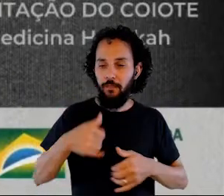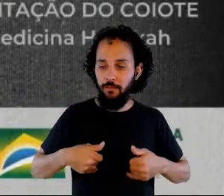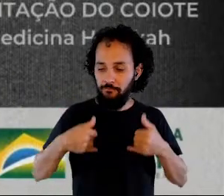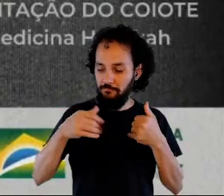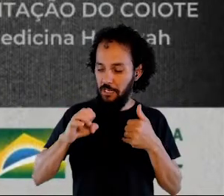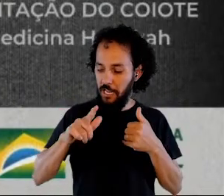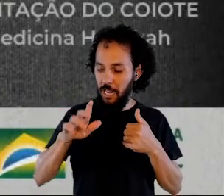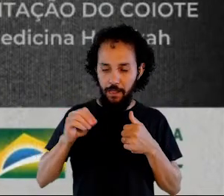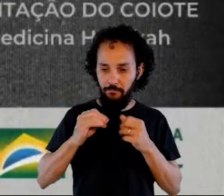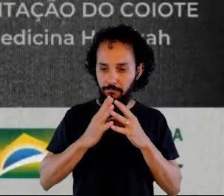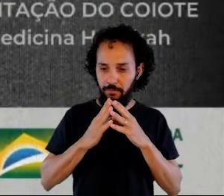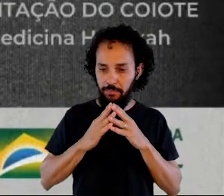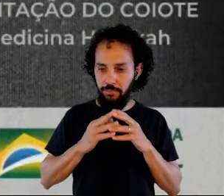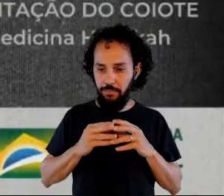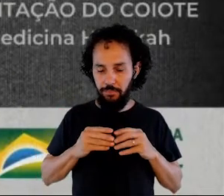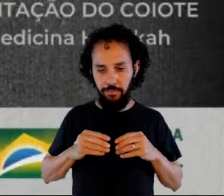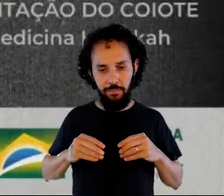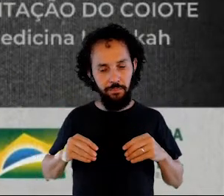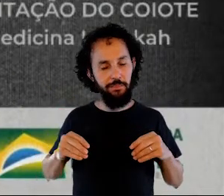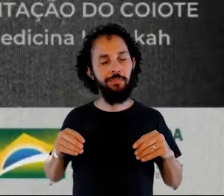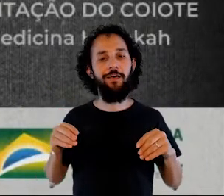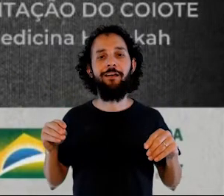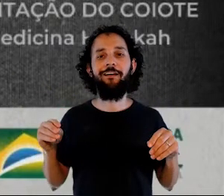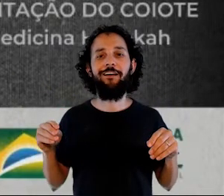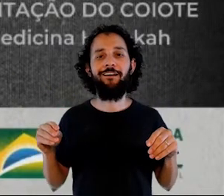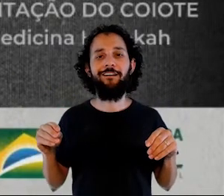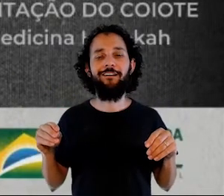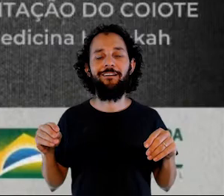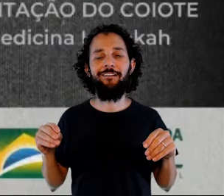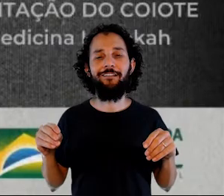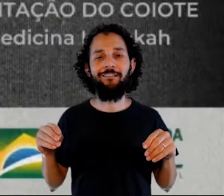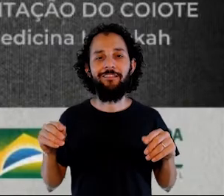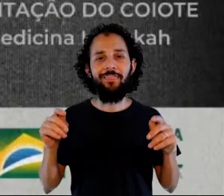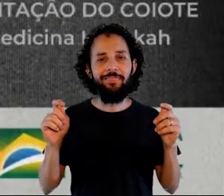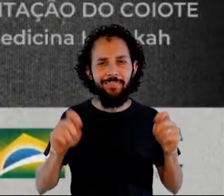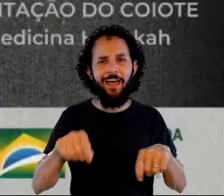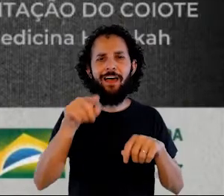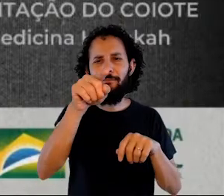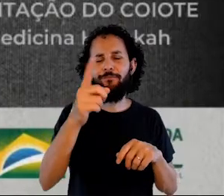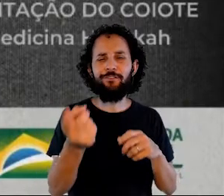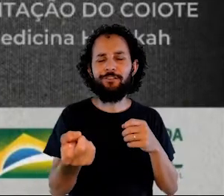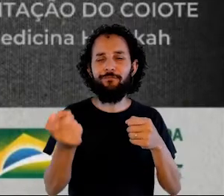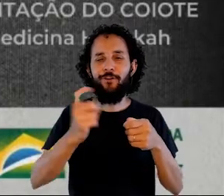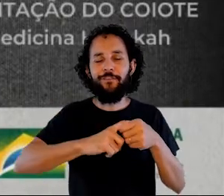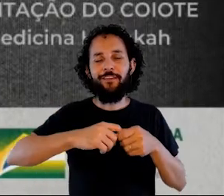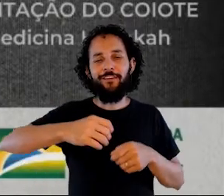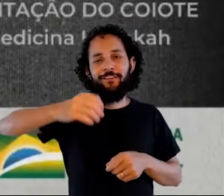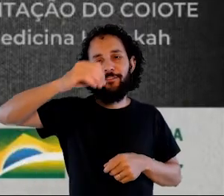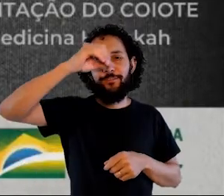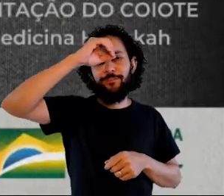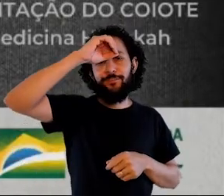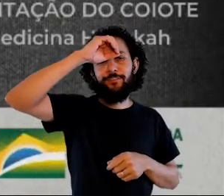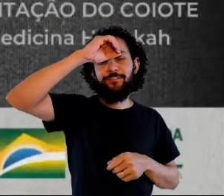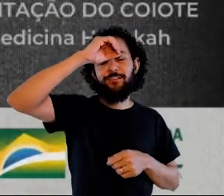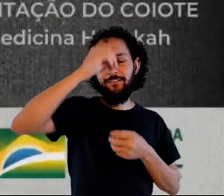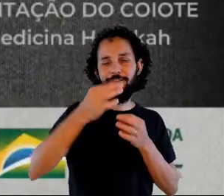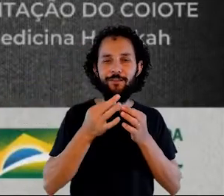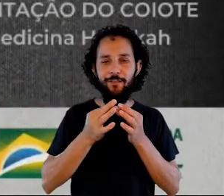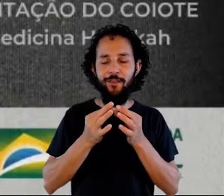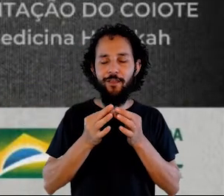e assim poderá retornar para a inocência e humildade.